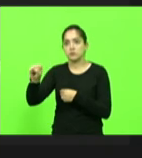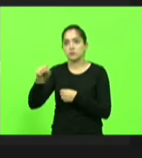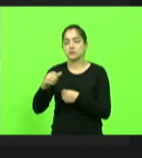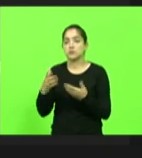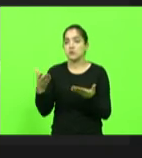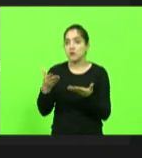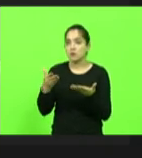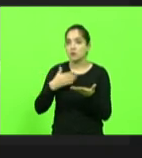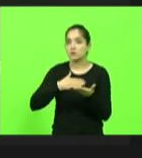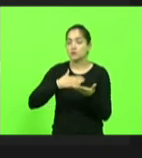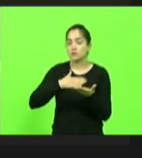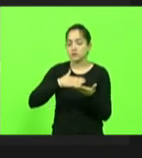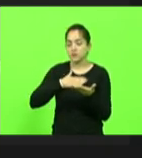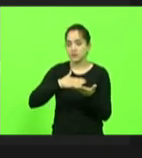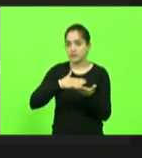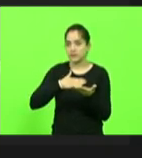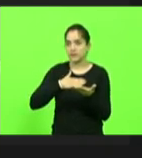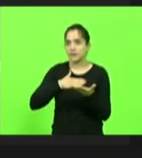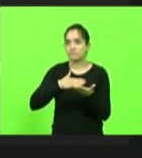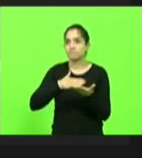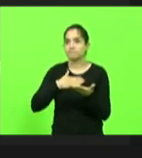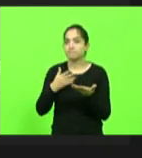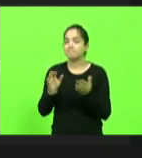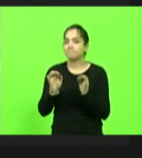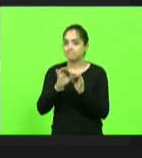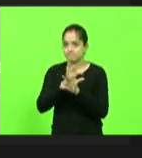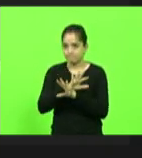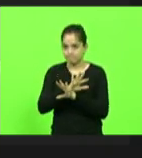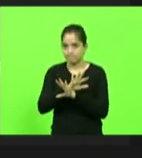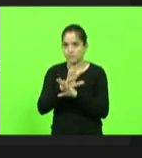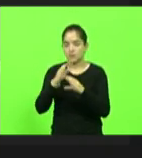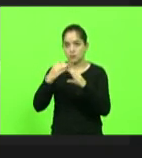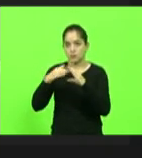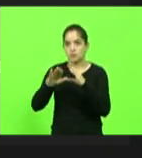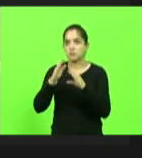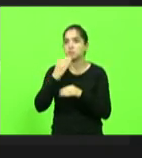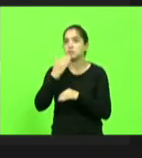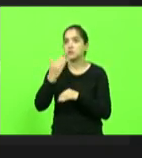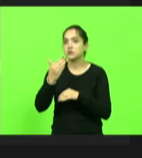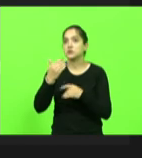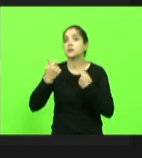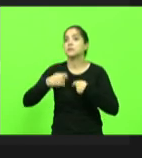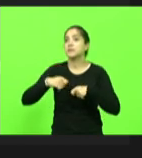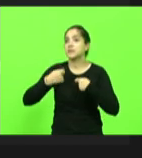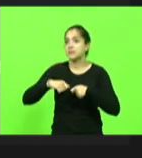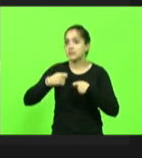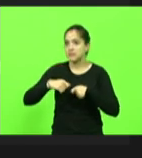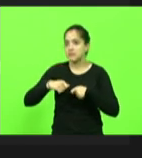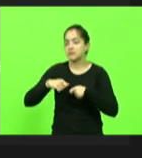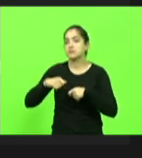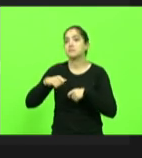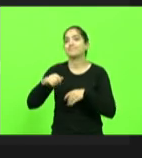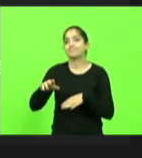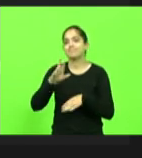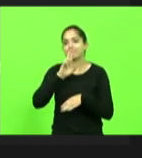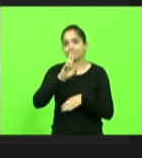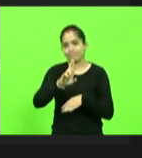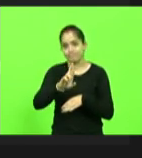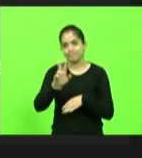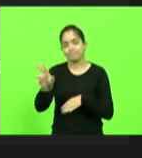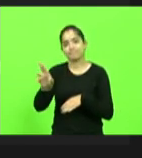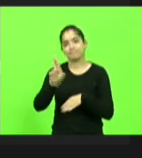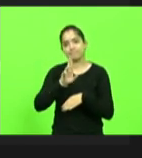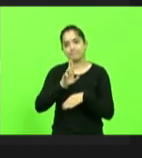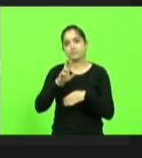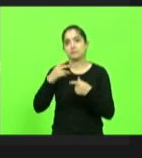de que a gente pudesse concluir com esse encaminhamento. Precisamos aqui de respostas. Minha proposta é que a gente